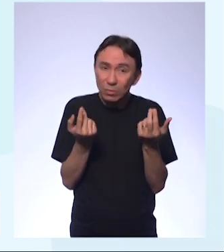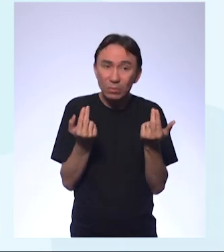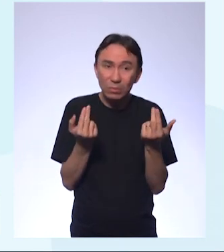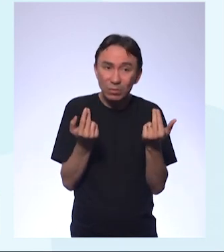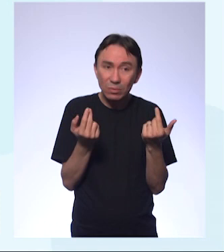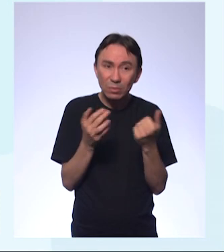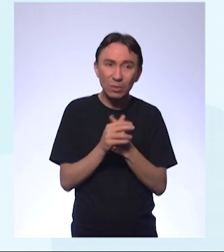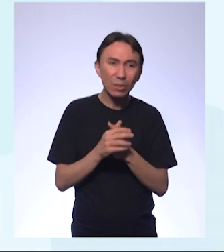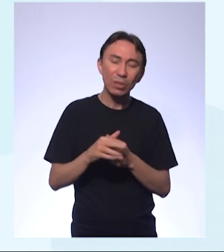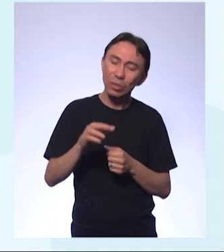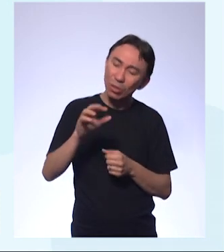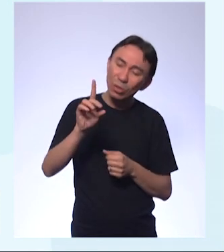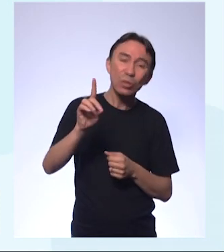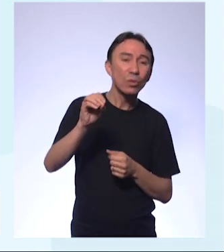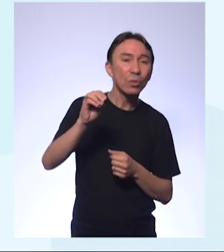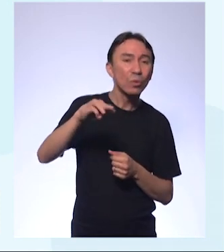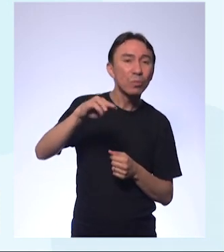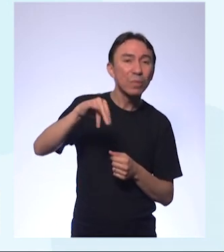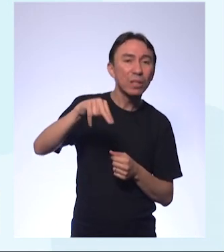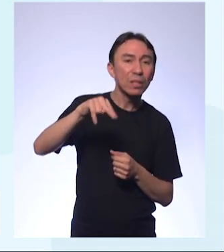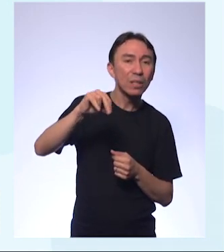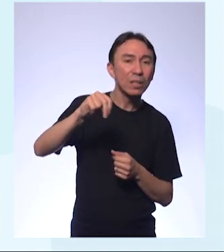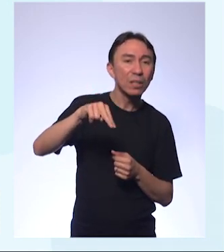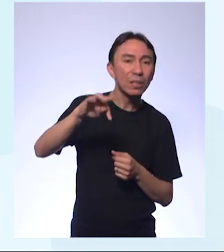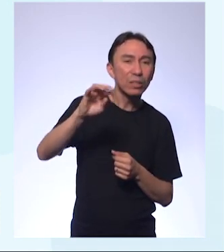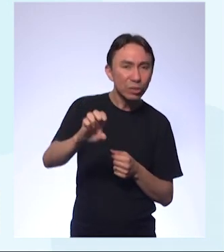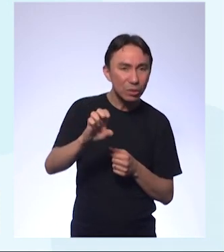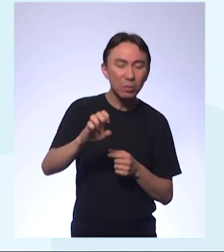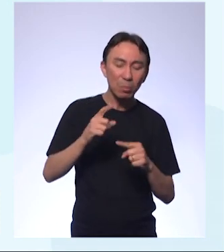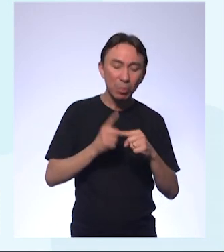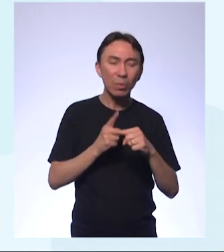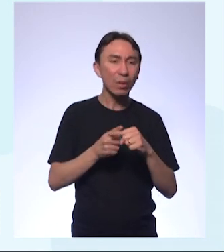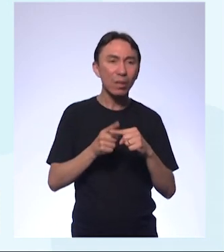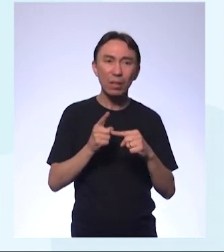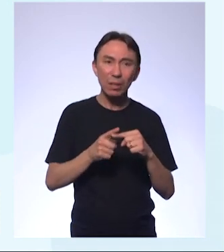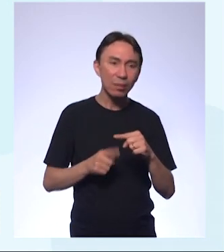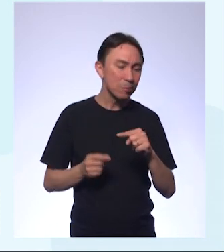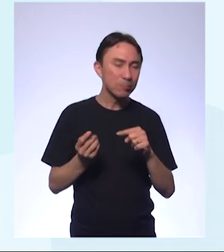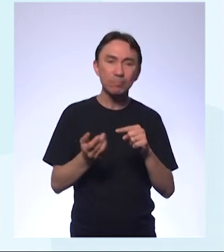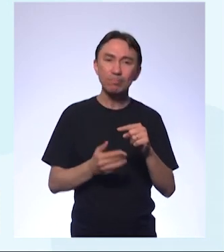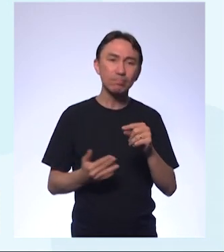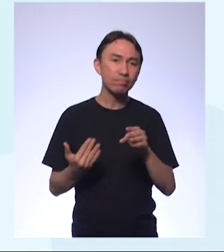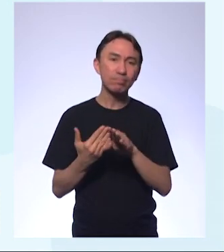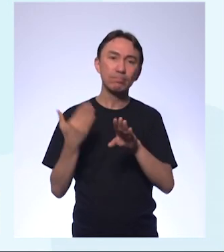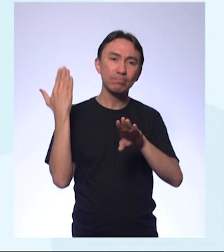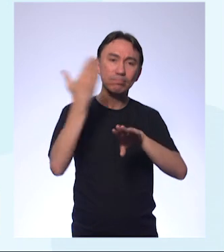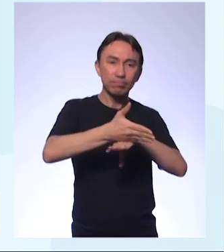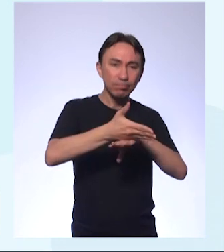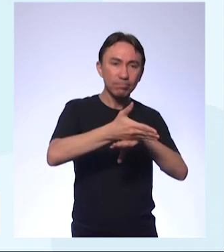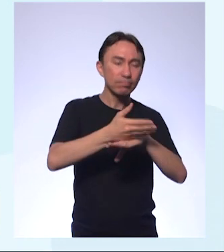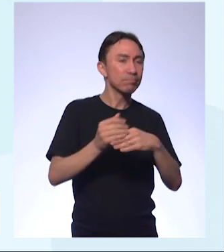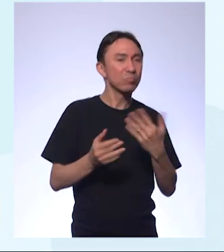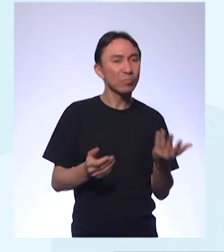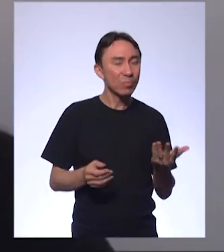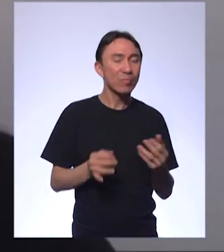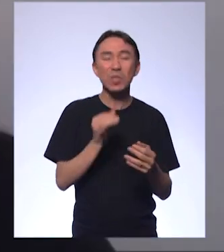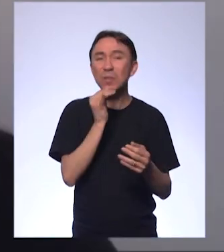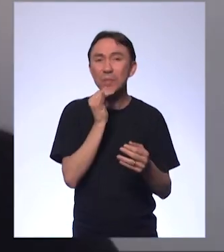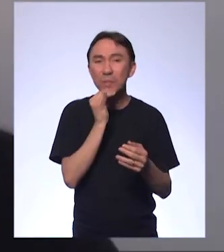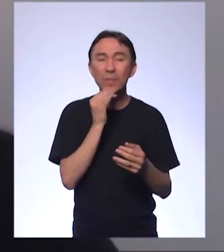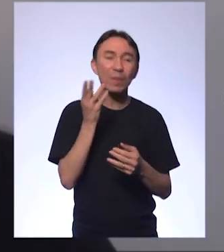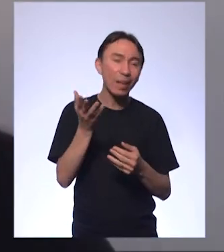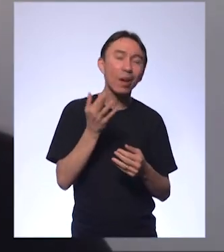que domina em relação ao outro, né? Então, nesse caso aí, a gente poderia falar sobre a cor da ervilha, no caso, a